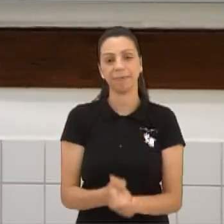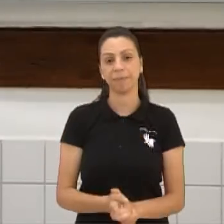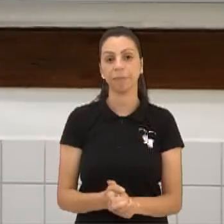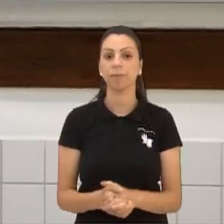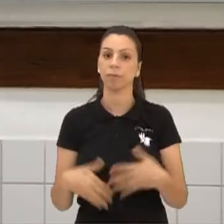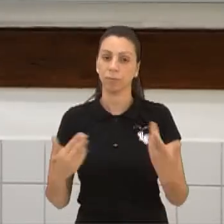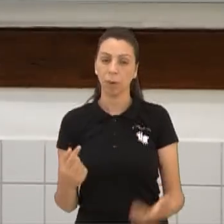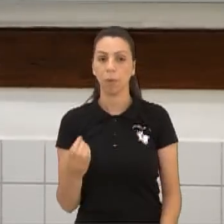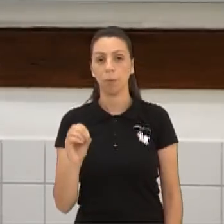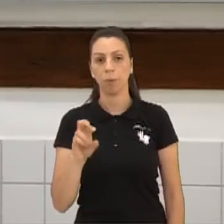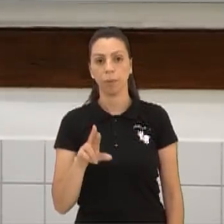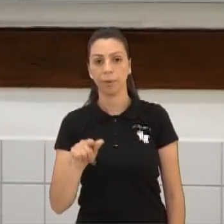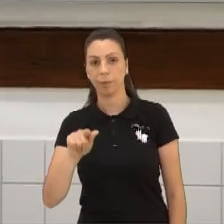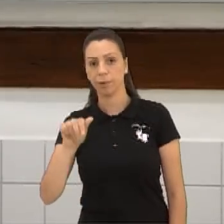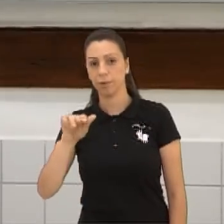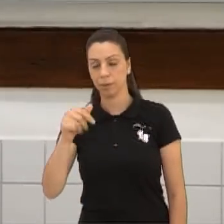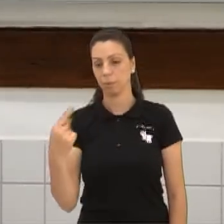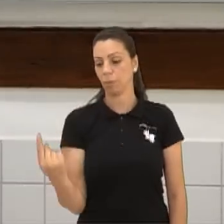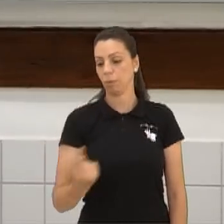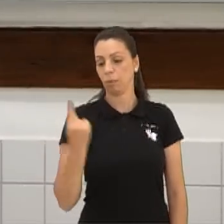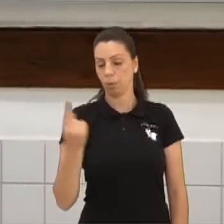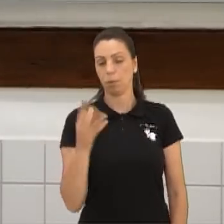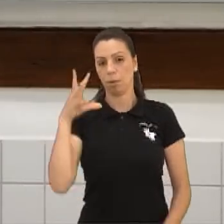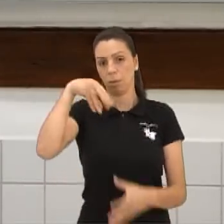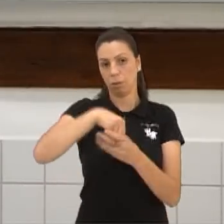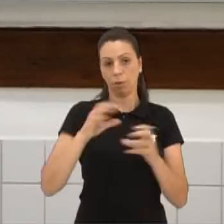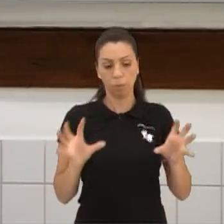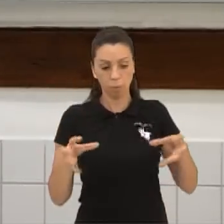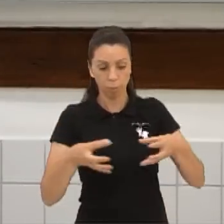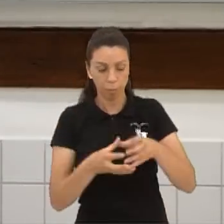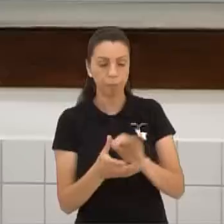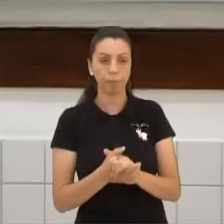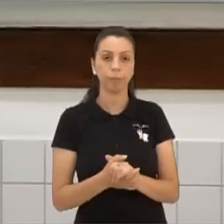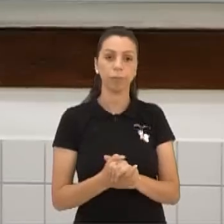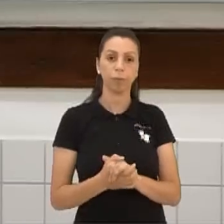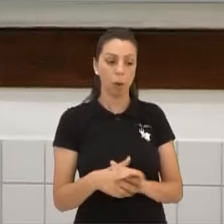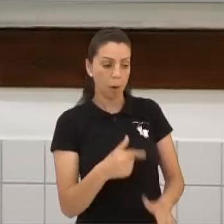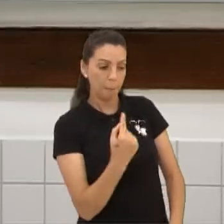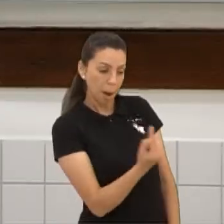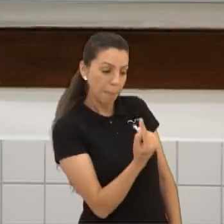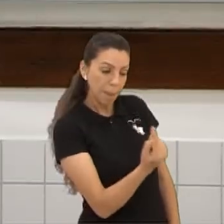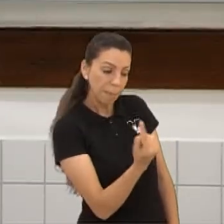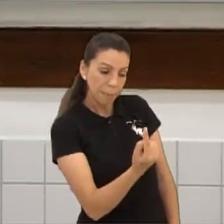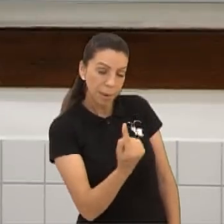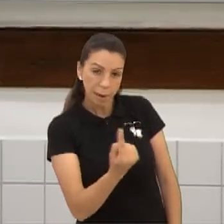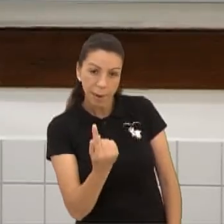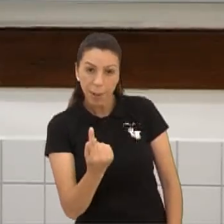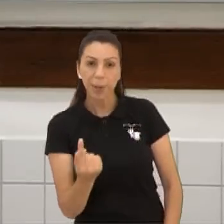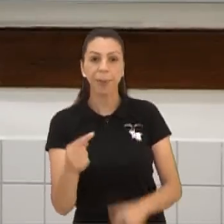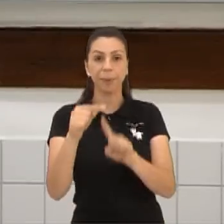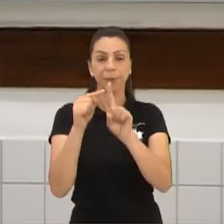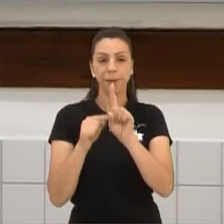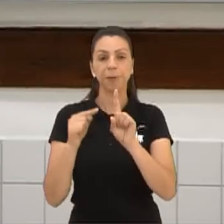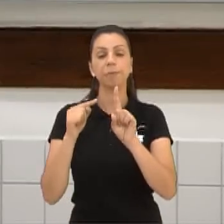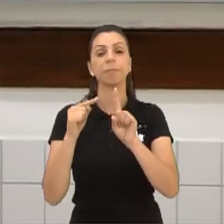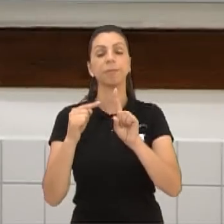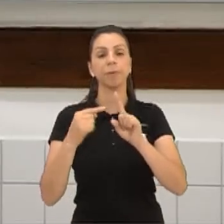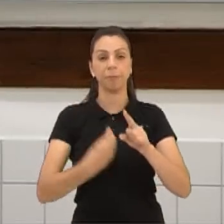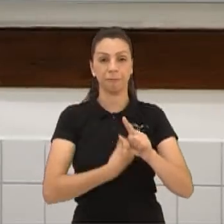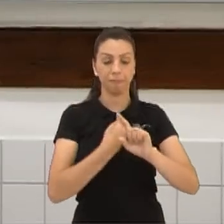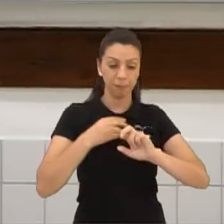individual dentro de um sistema. Nós vimos que vários indivíduos da mesma espécie formam uma